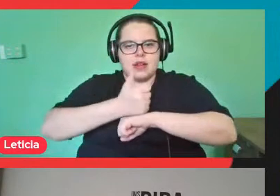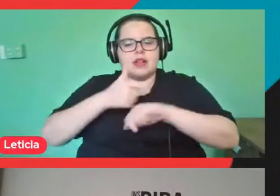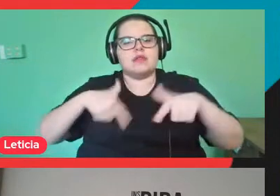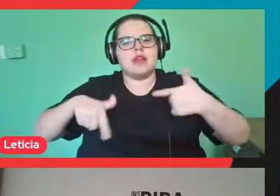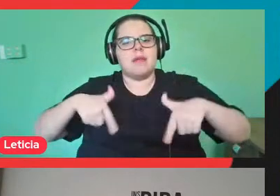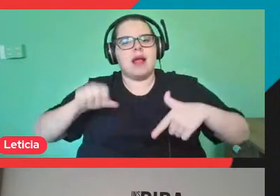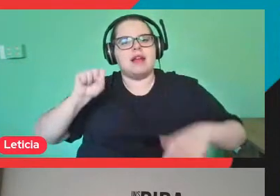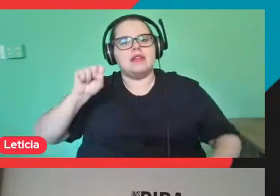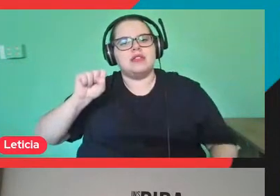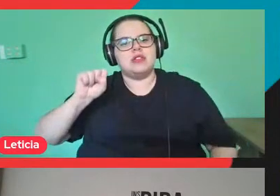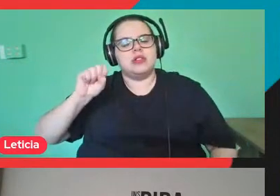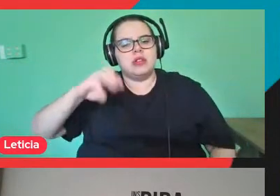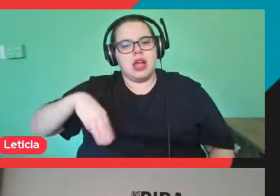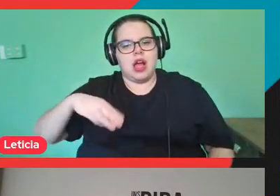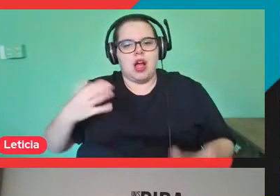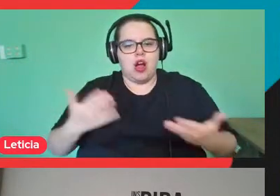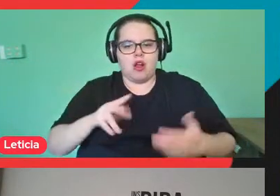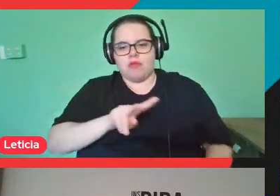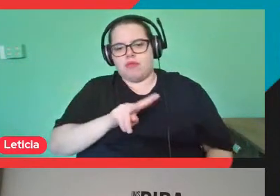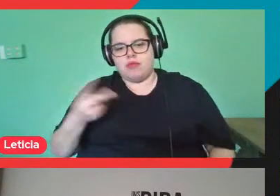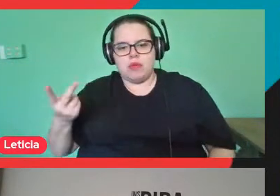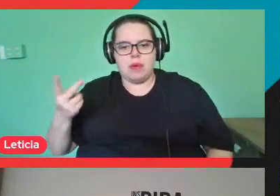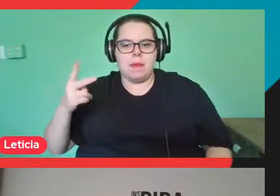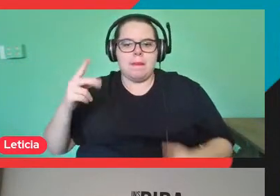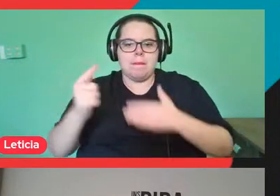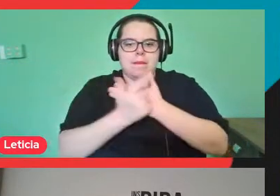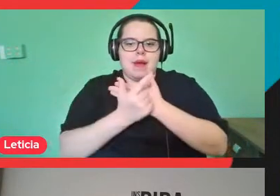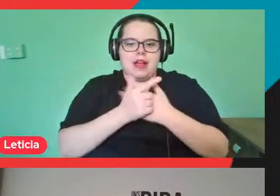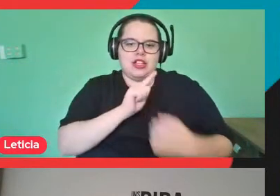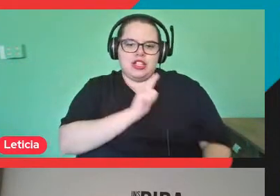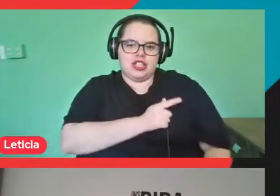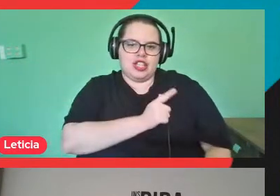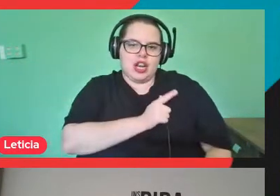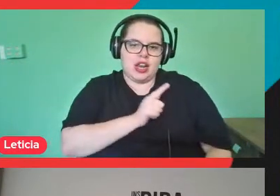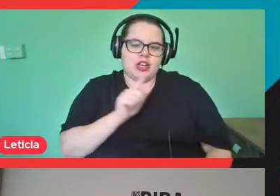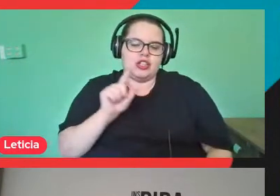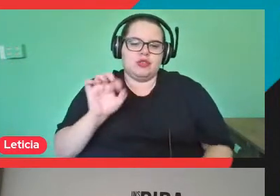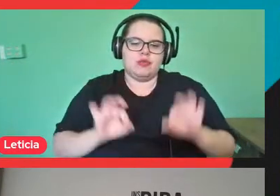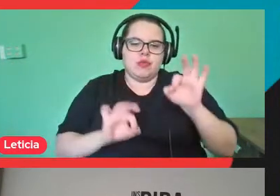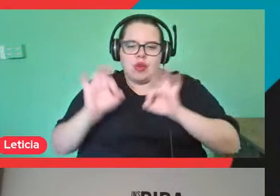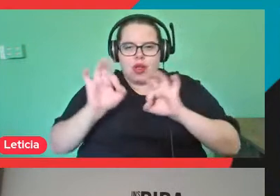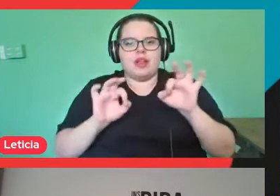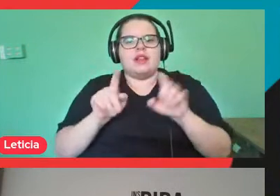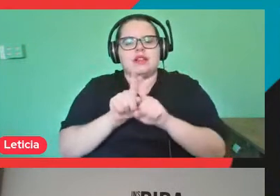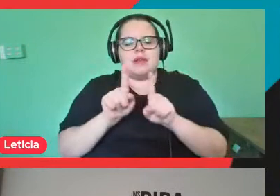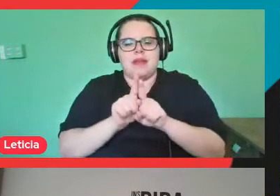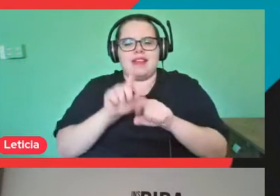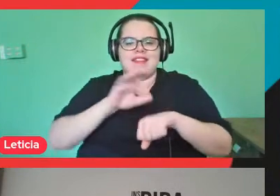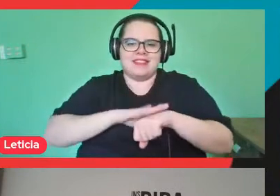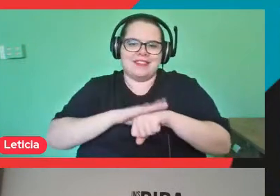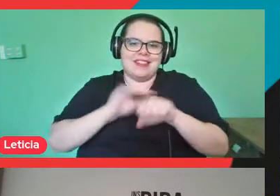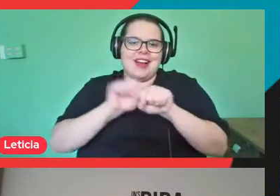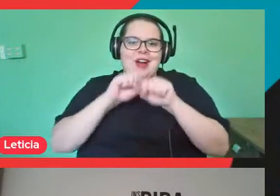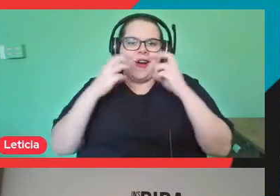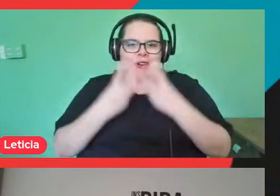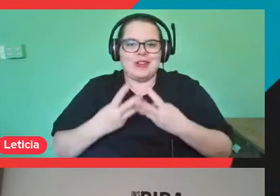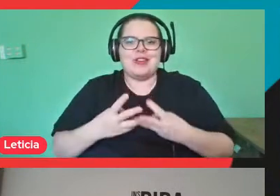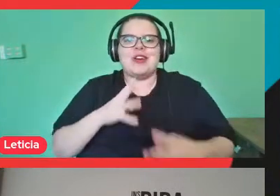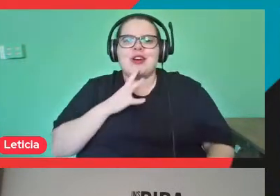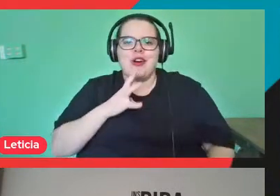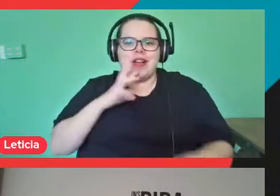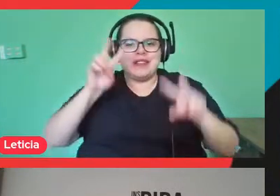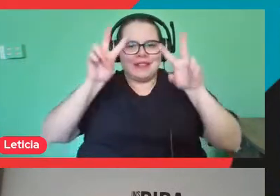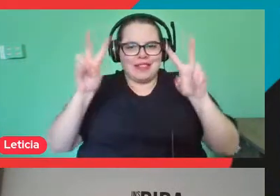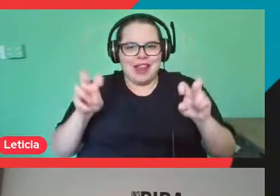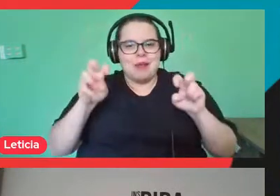Scrum Master e estou fazendo uma transição para o papel de gerente de projetos. Eu também fiz workshop e conheci o tema do I Am Remarkable